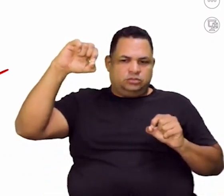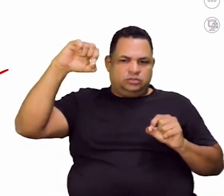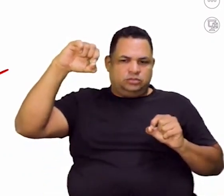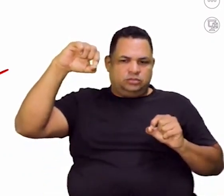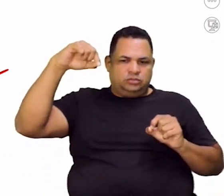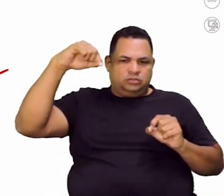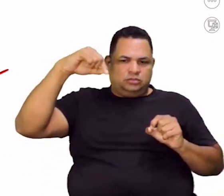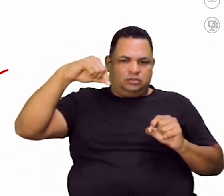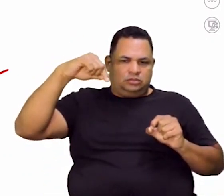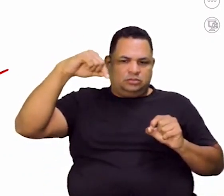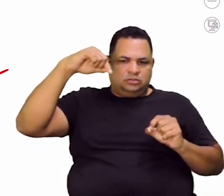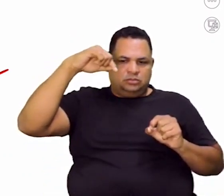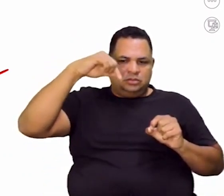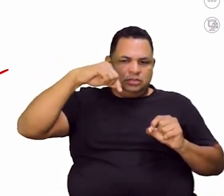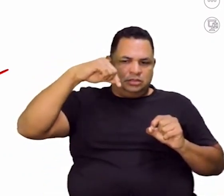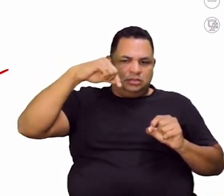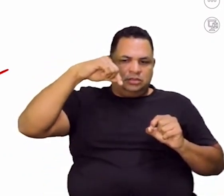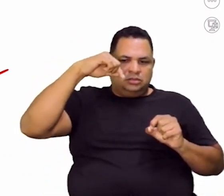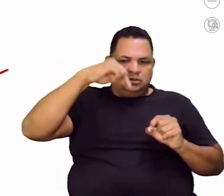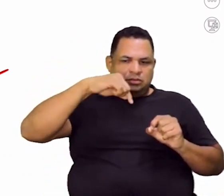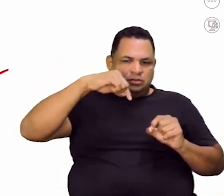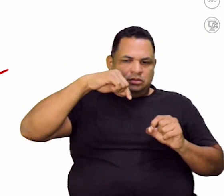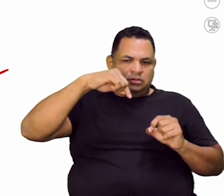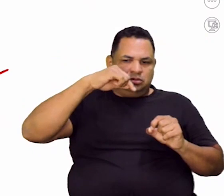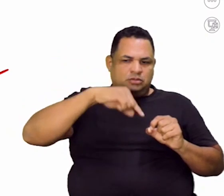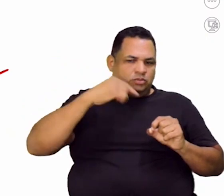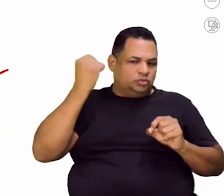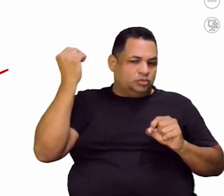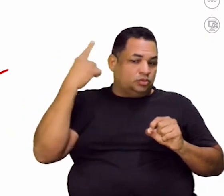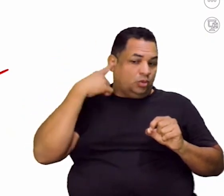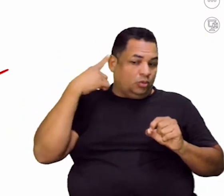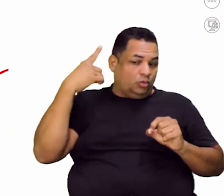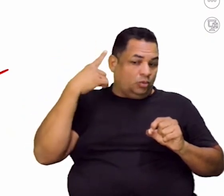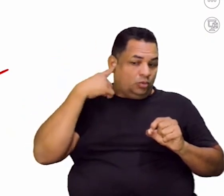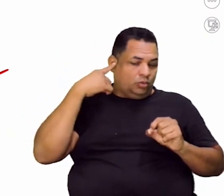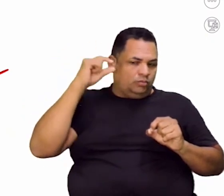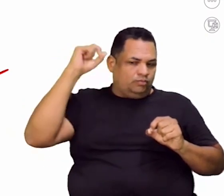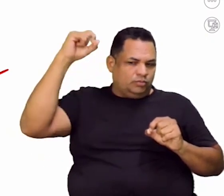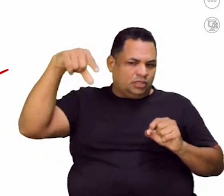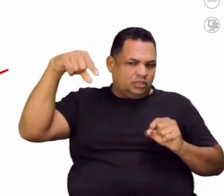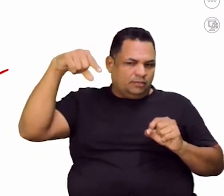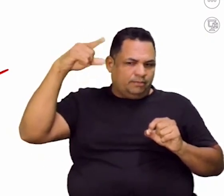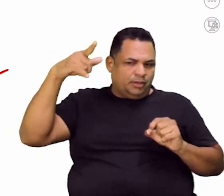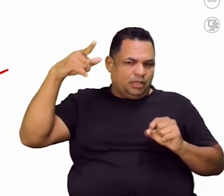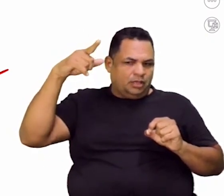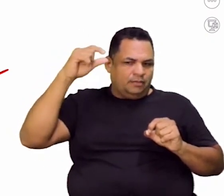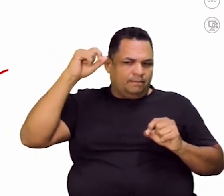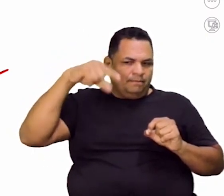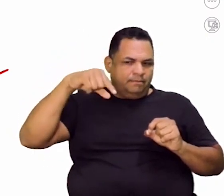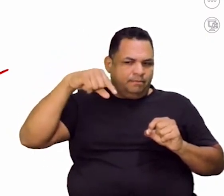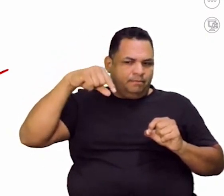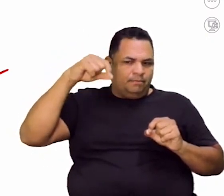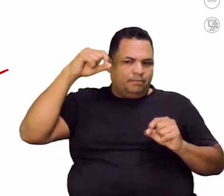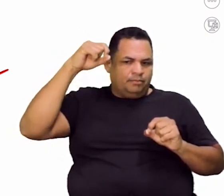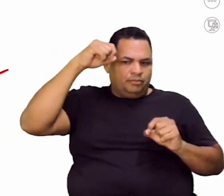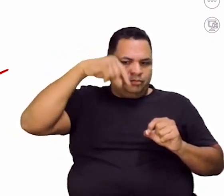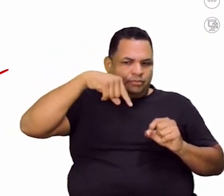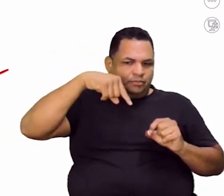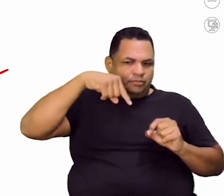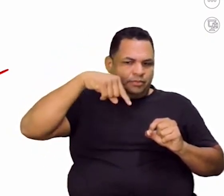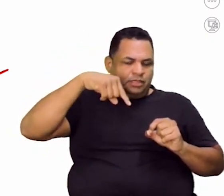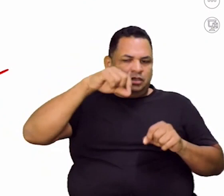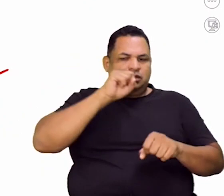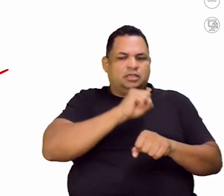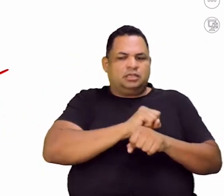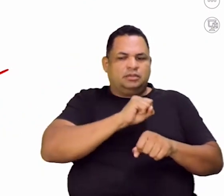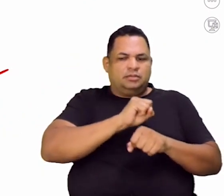vai batendo nesse espino, ela vai dando um som. Conforme cada momento, descendo, né? A inclinação, ó, vai